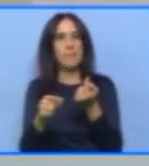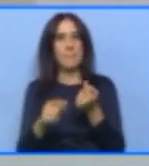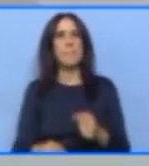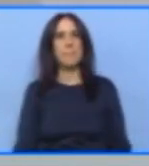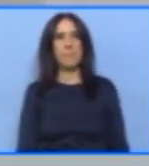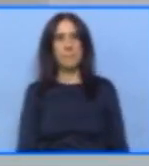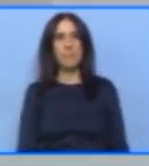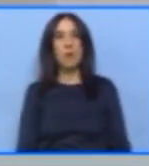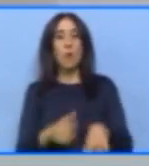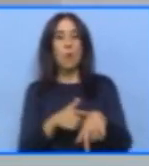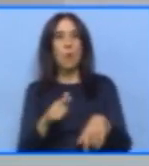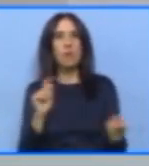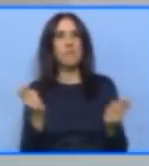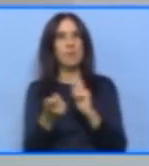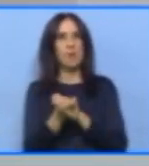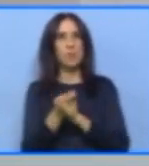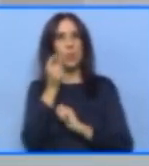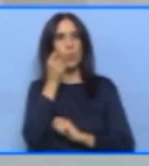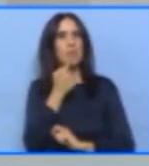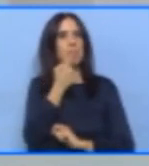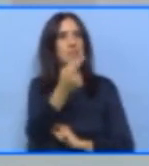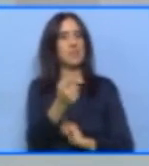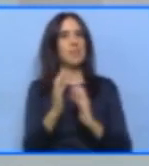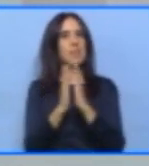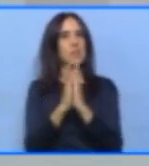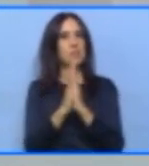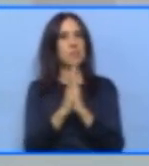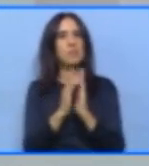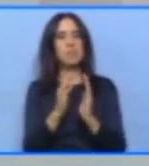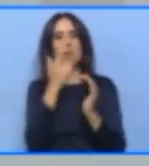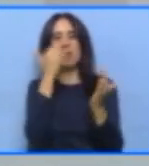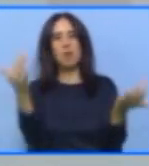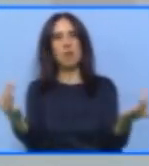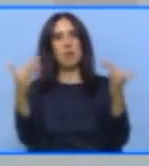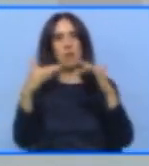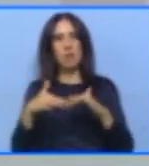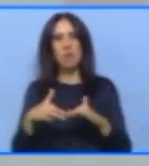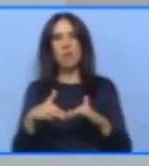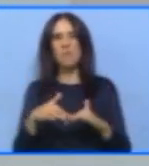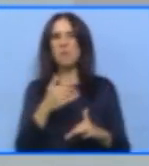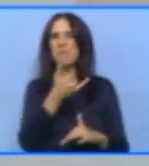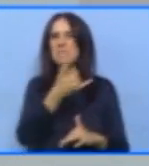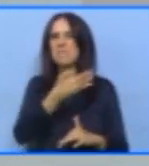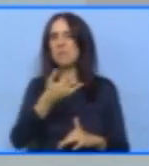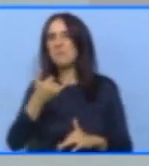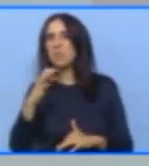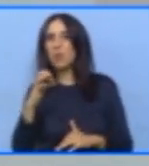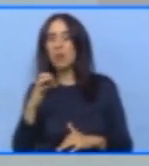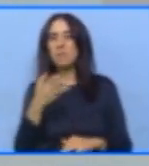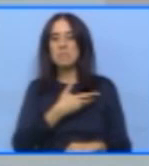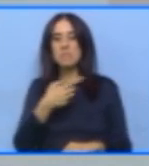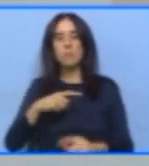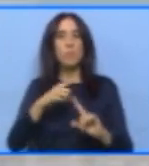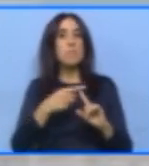Estamos numa hora de viragem, disse ele na sua diocese ao Conselho de Presbíteros em 27, 29 de dezembro de